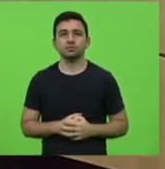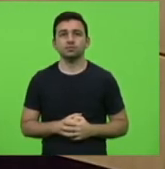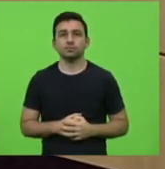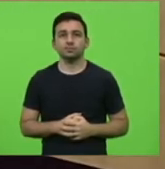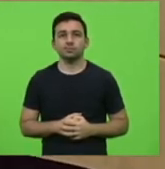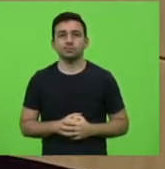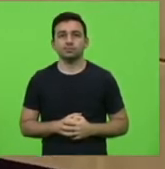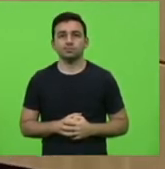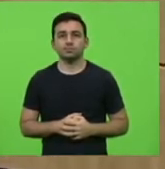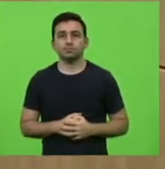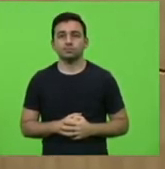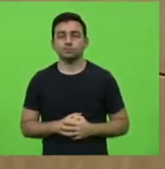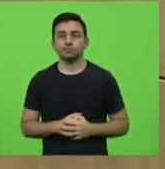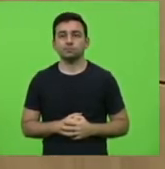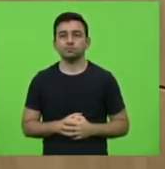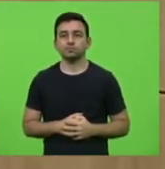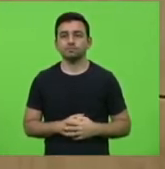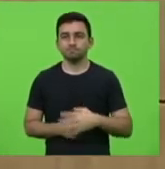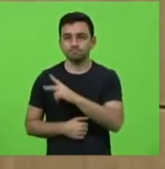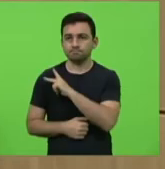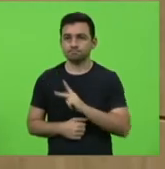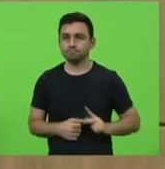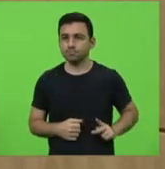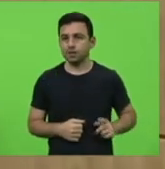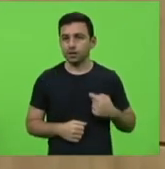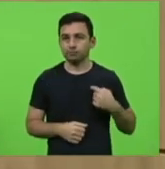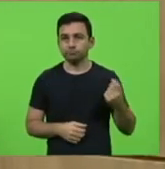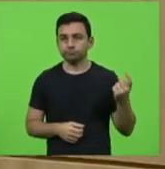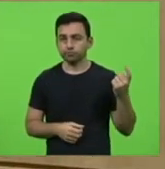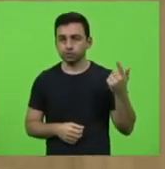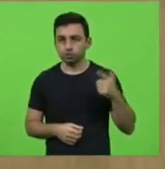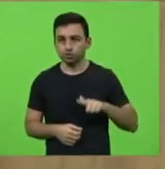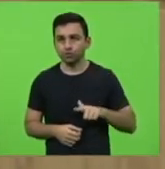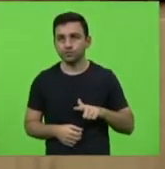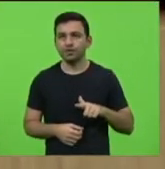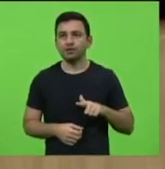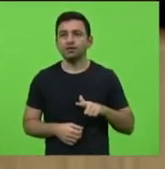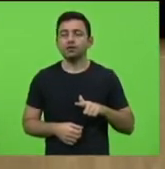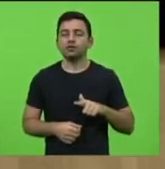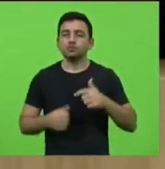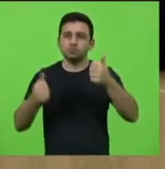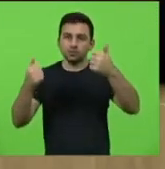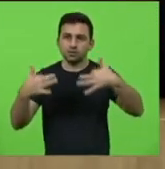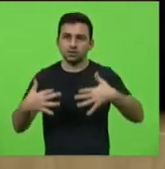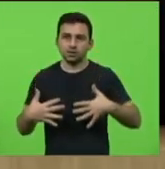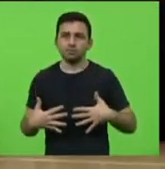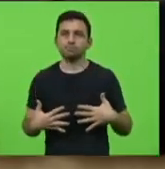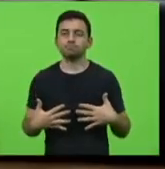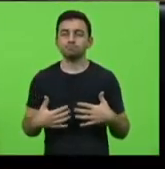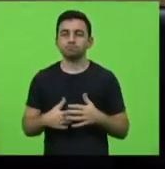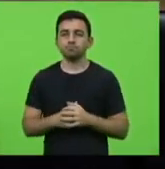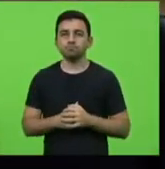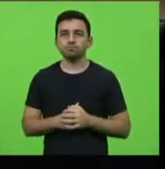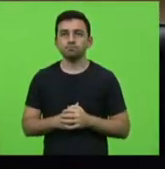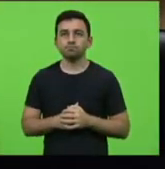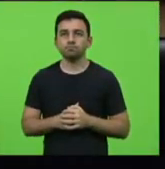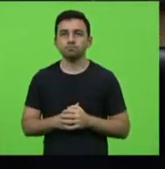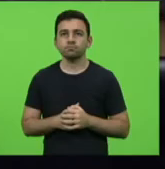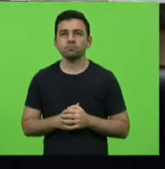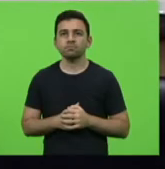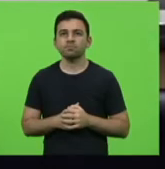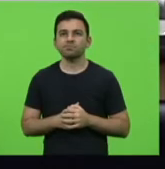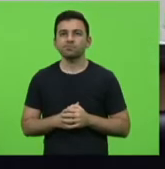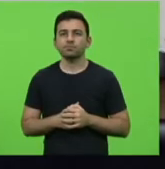Senhor presidente, eu volto a essa tribuna, até porque na minha primeira fala não consegui falar do outro assunto, mas eu não poderia ver a